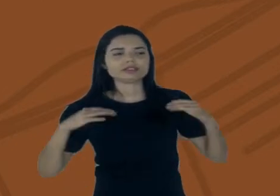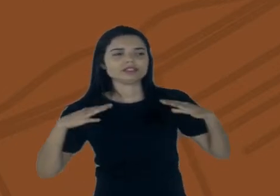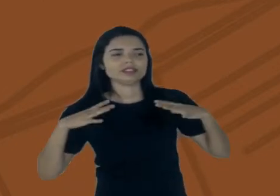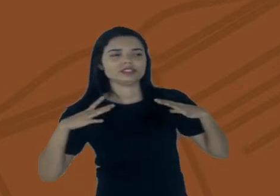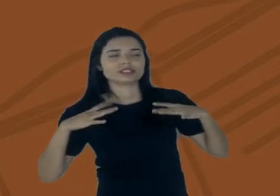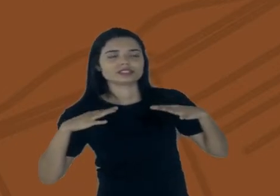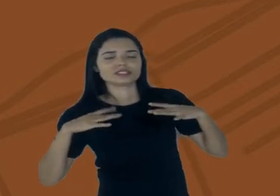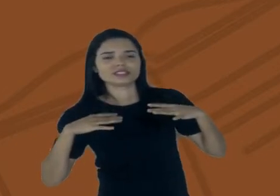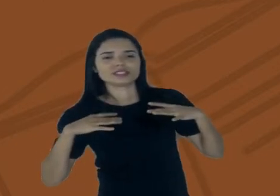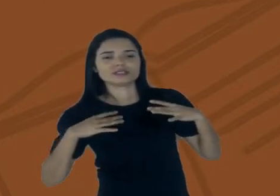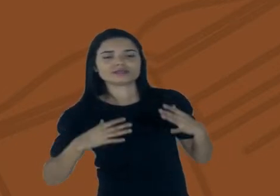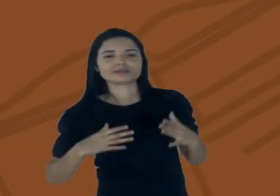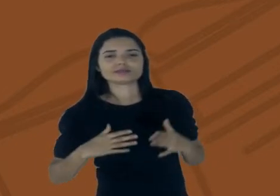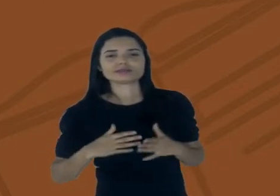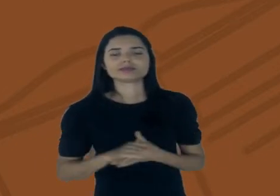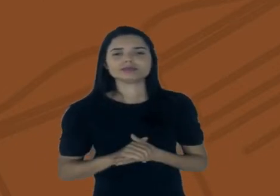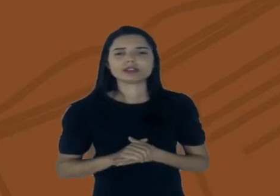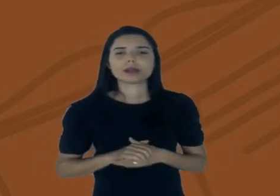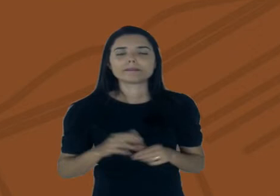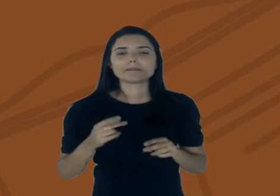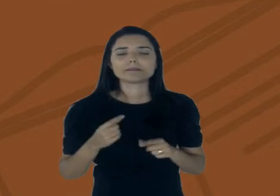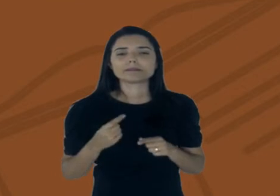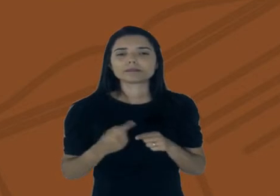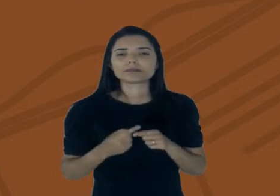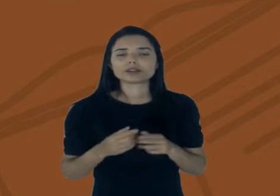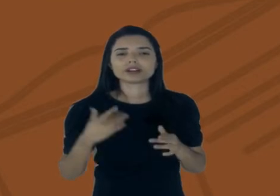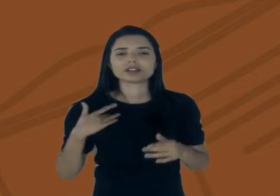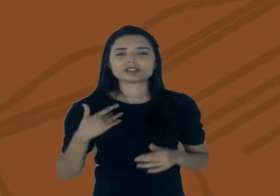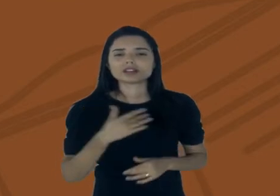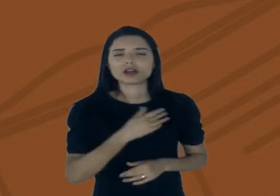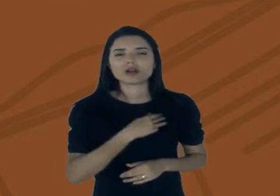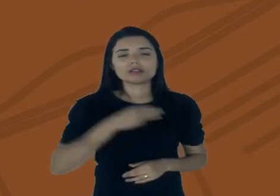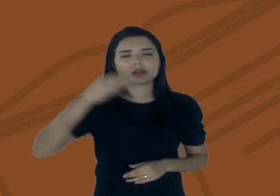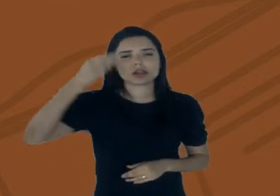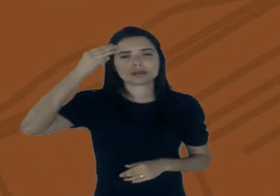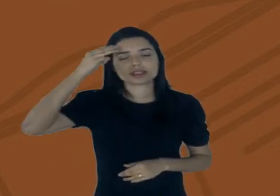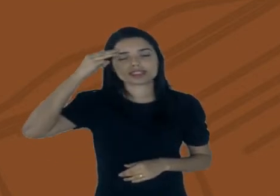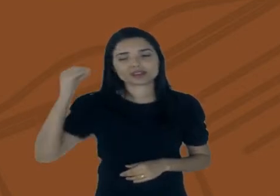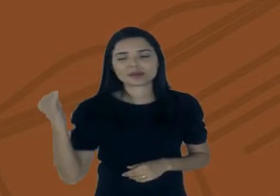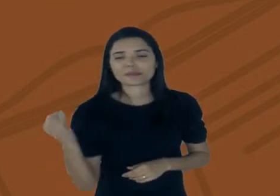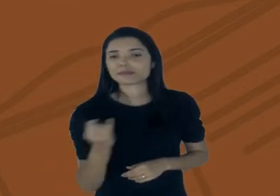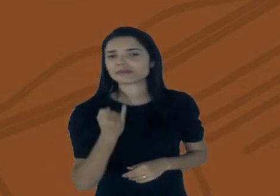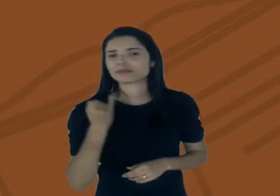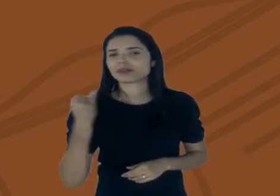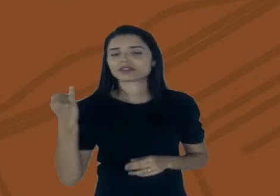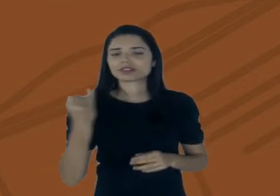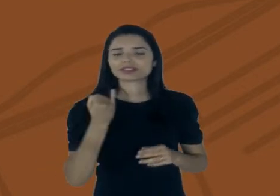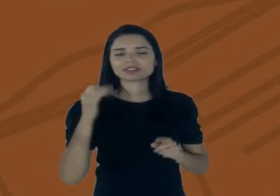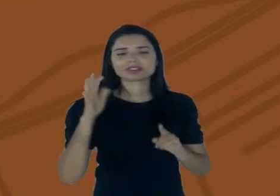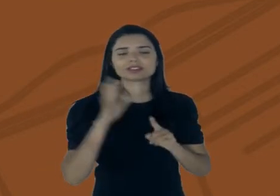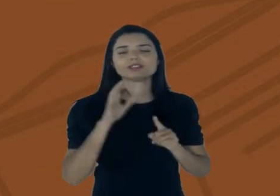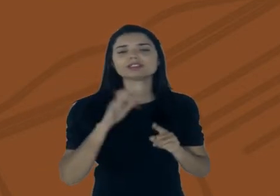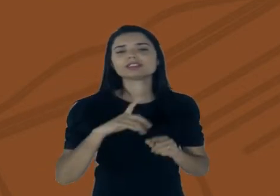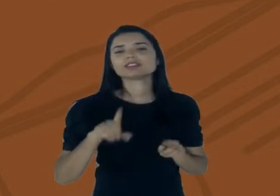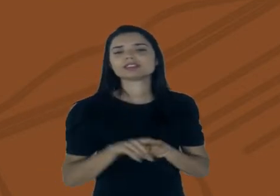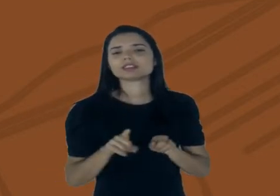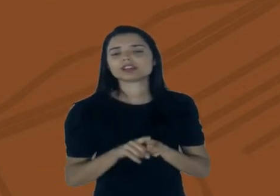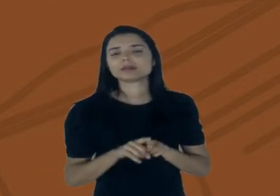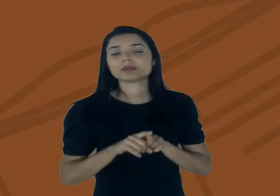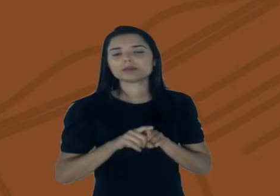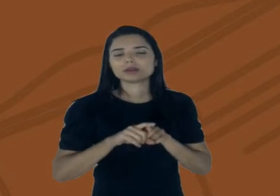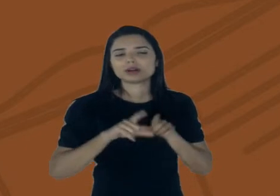Então aí a gente já vê que a saúde mental ela também é um fator importante para diminuir a